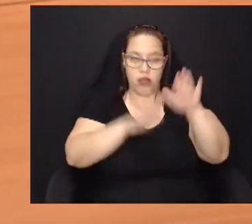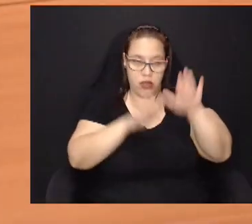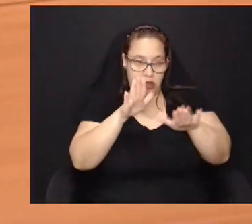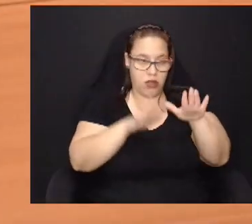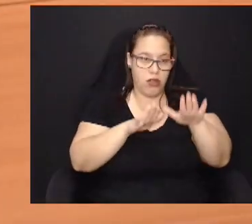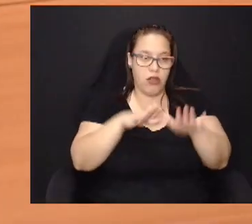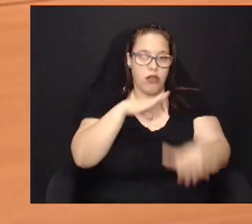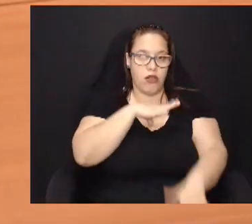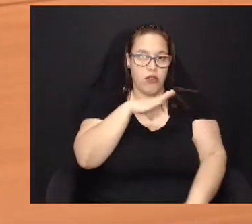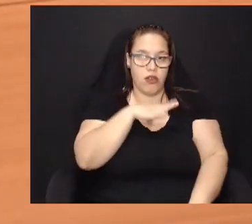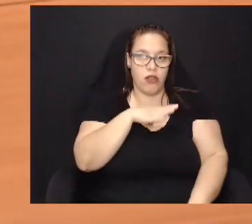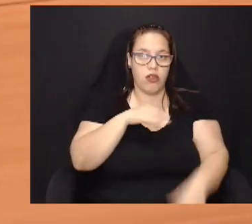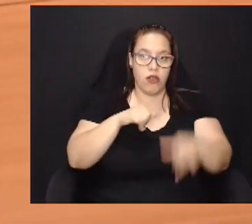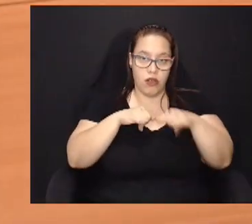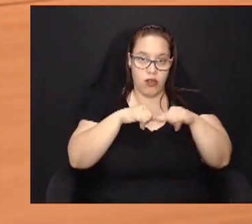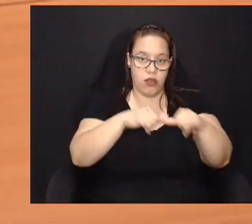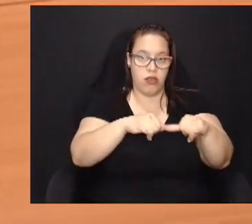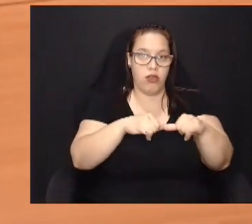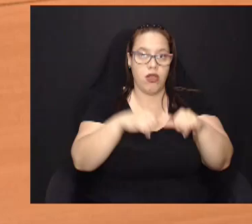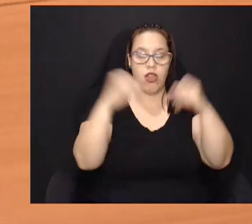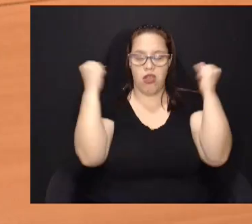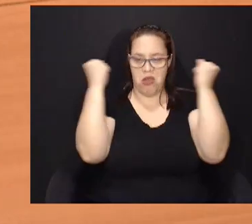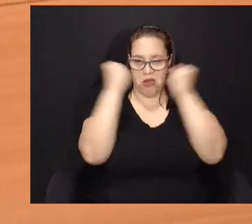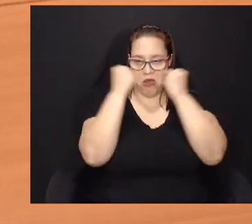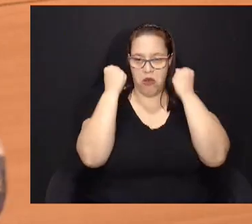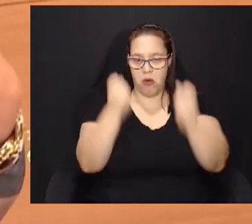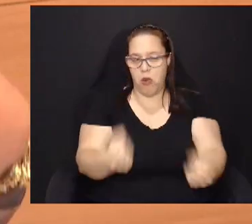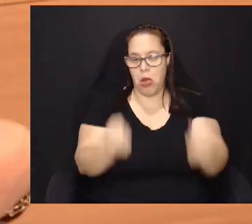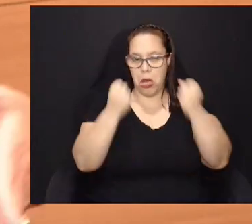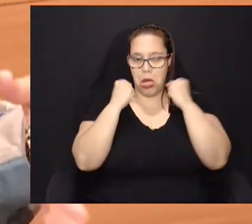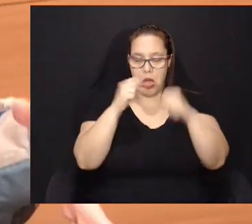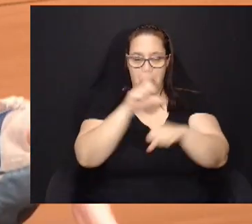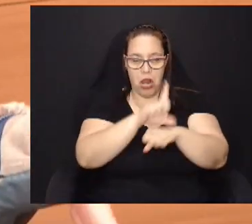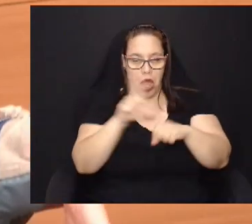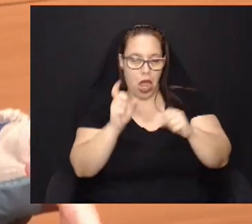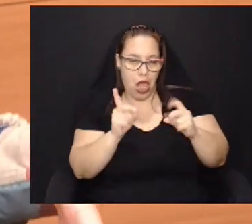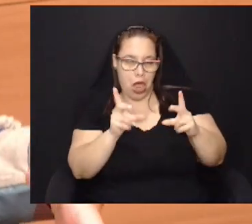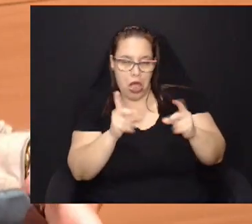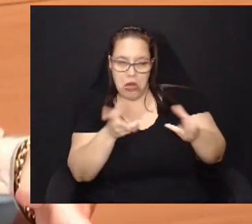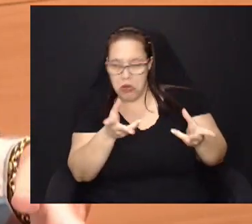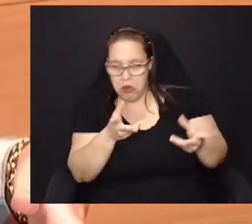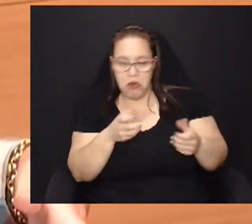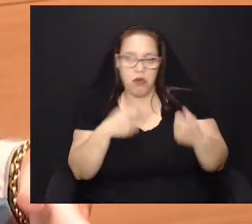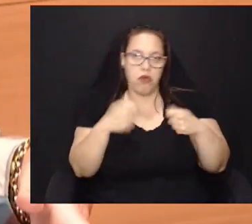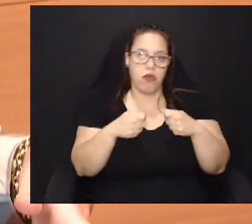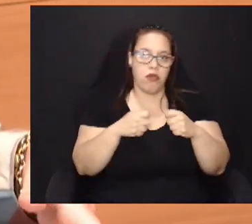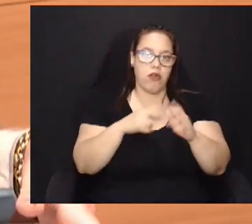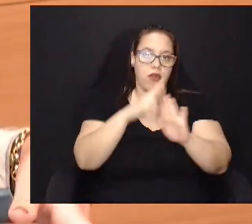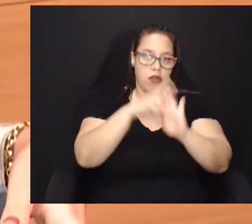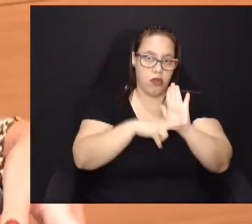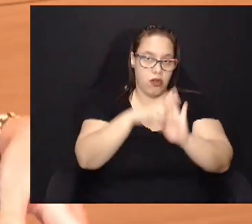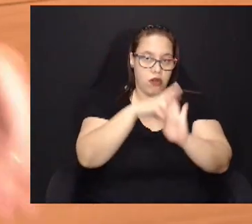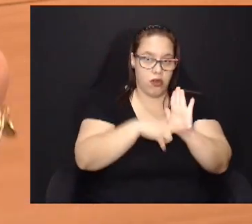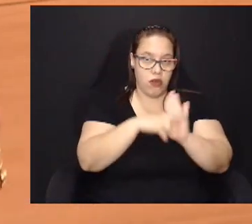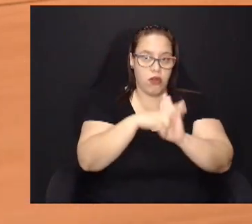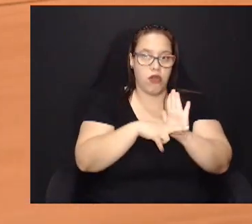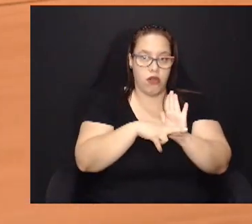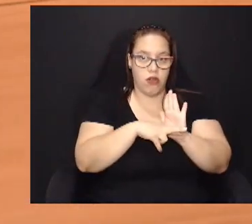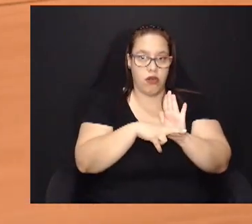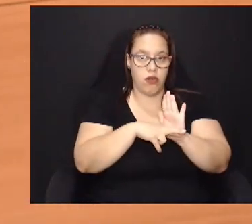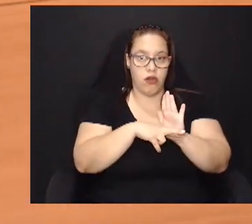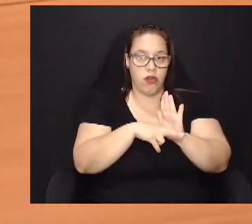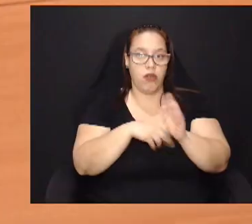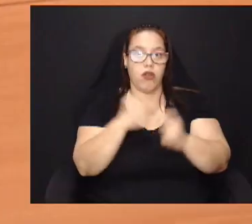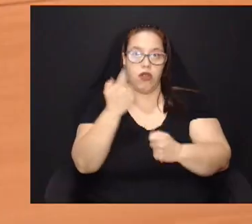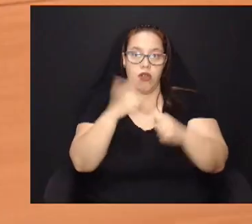como supermercados, academias, lojas de conveniência, a gente precisou regrar esses estabelecimentos. E algumas